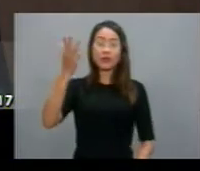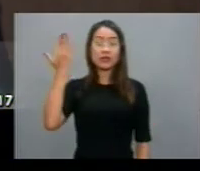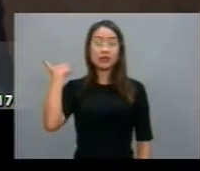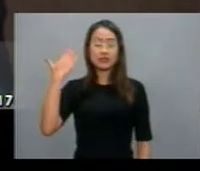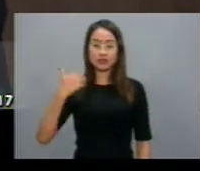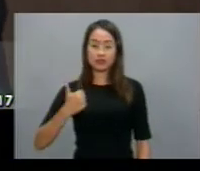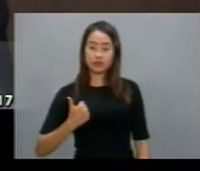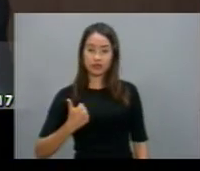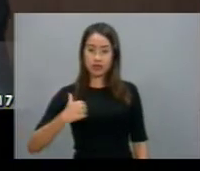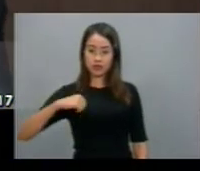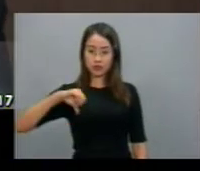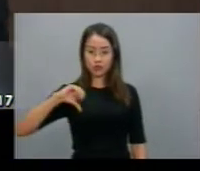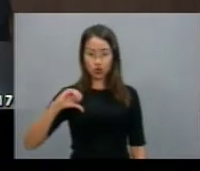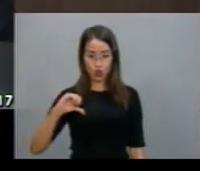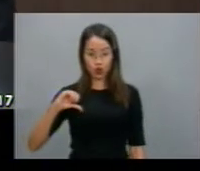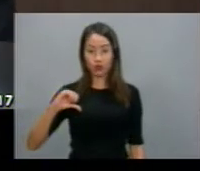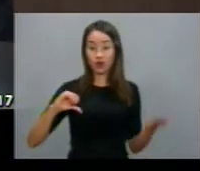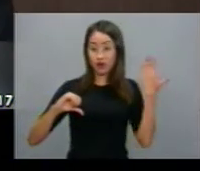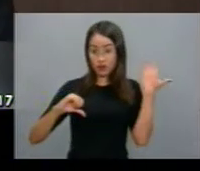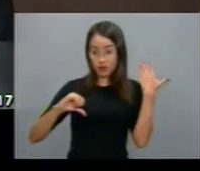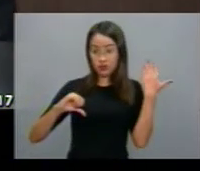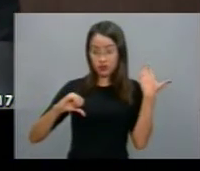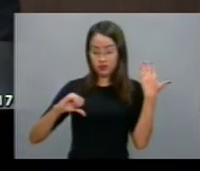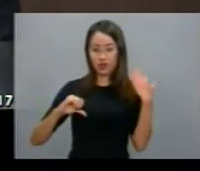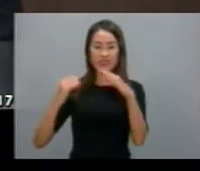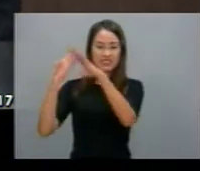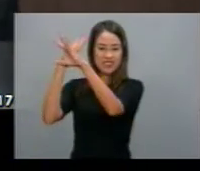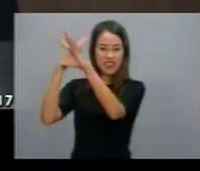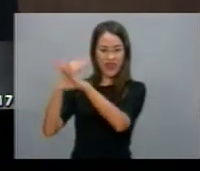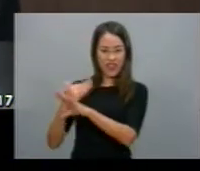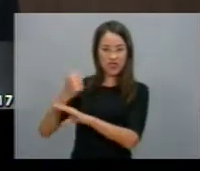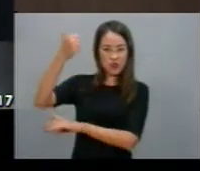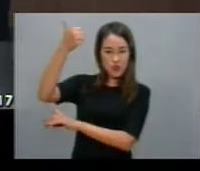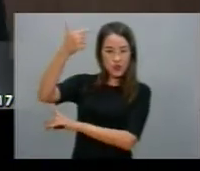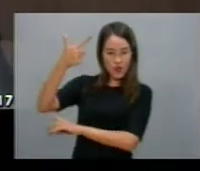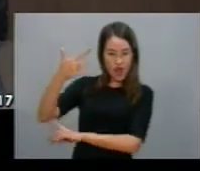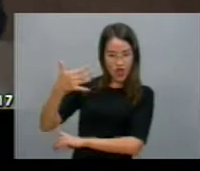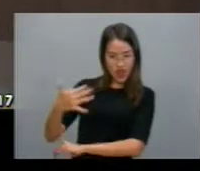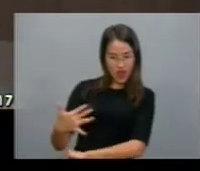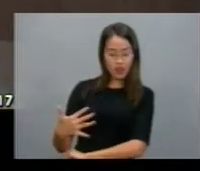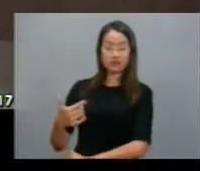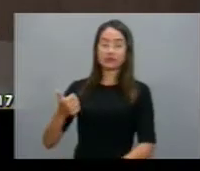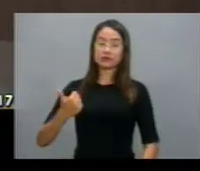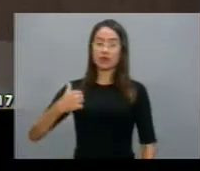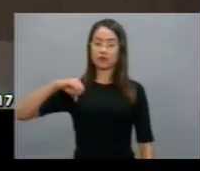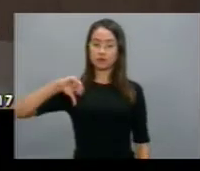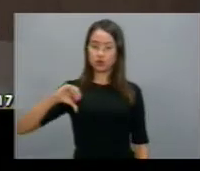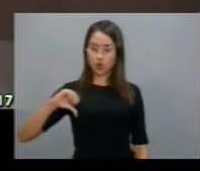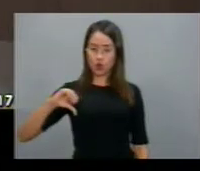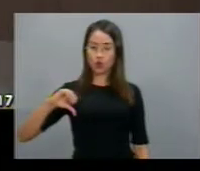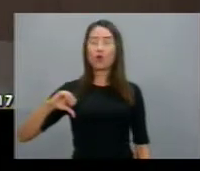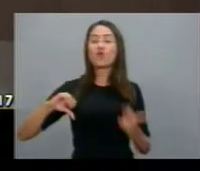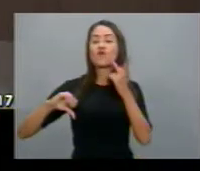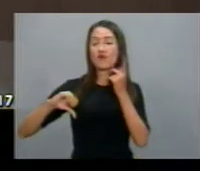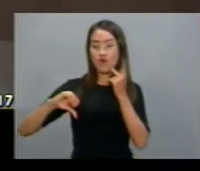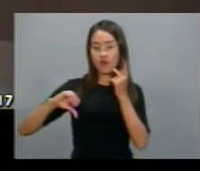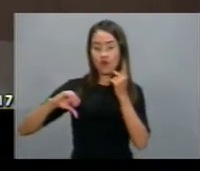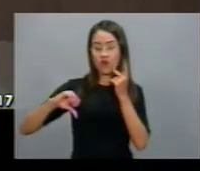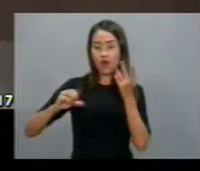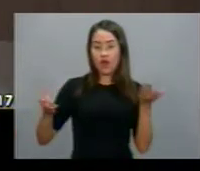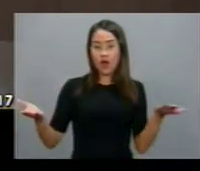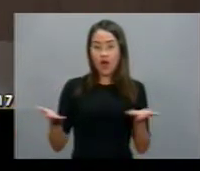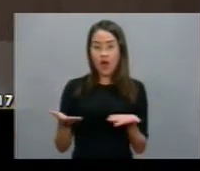a primeira, segunda posição em homicídios, num ranking terrível. Há